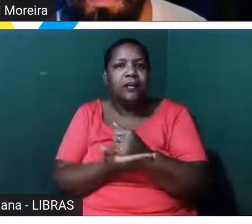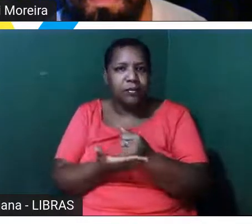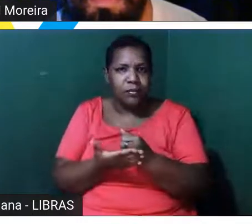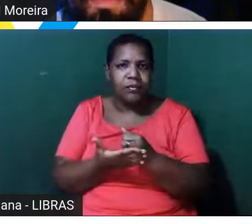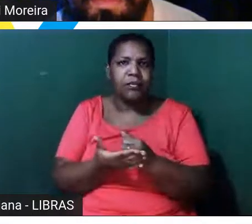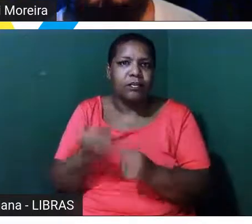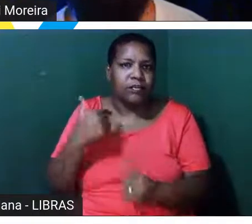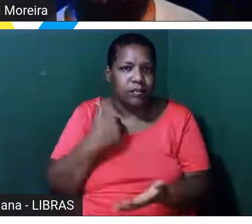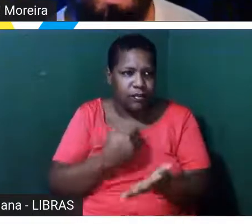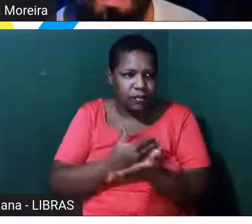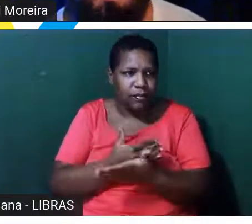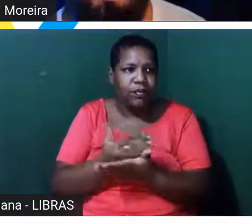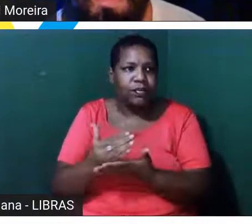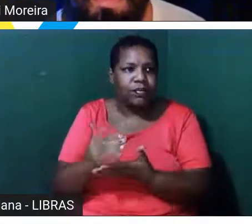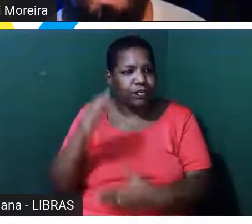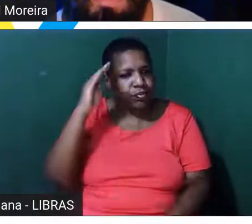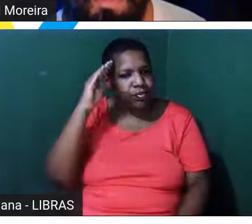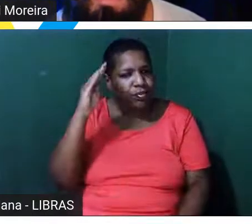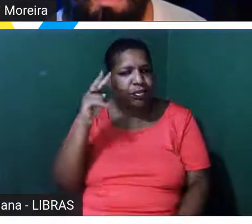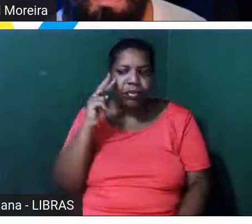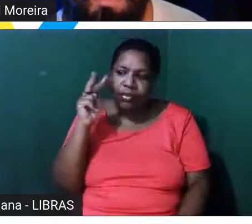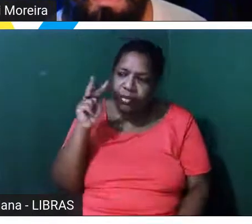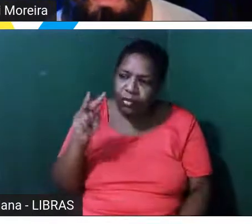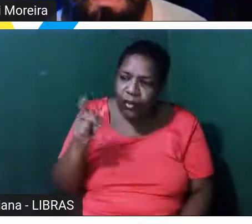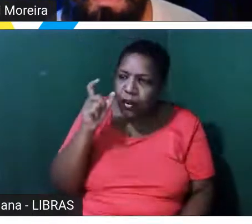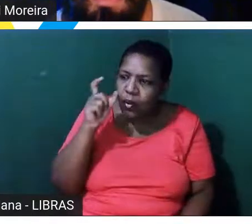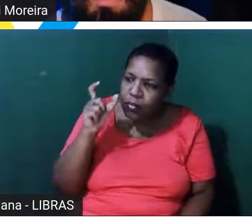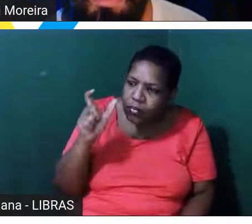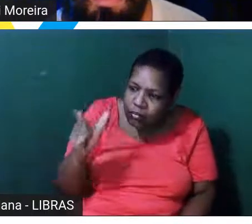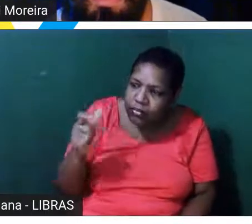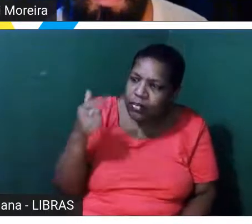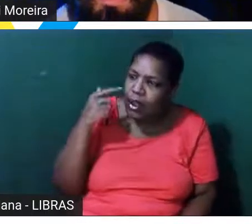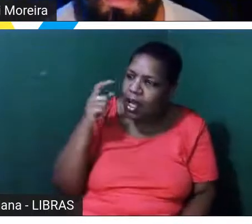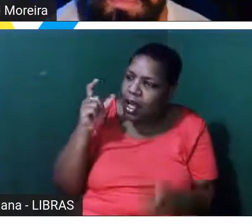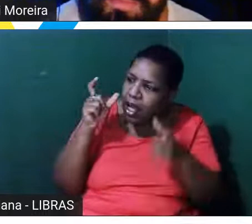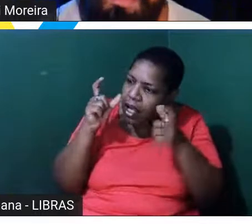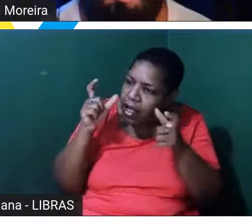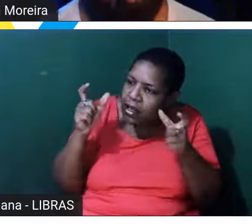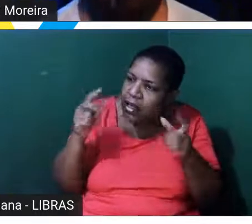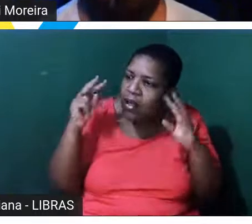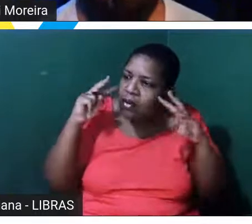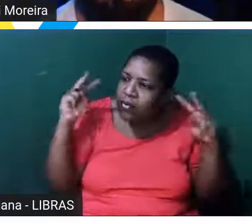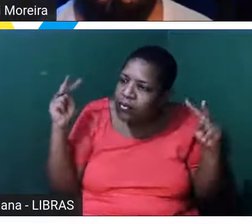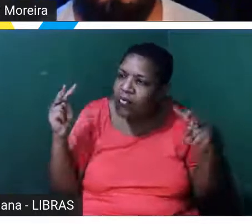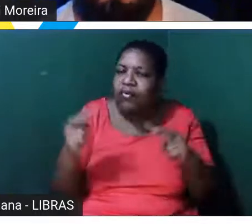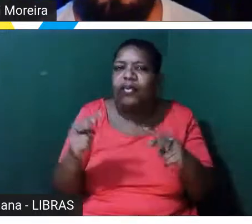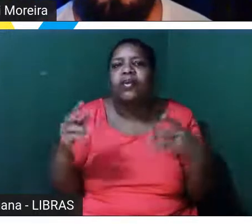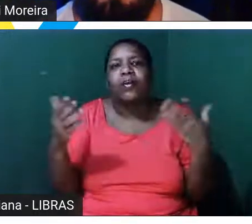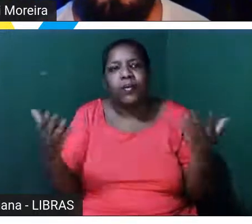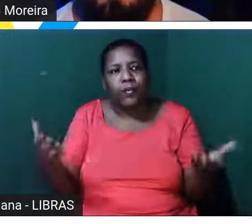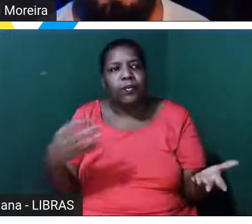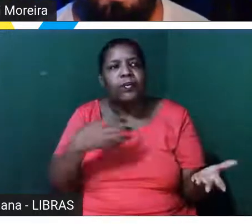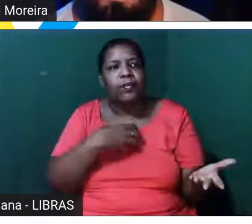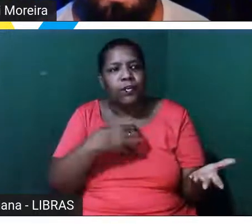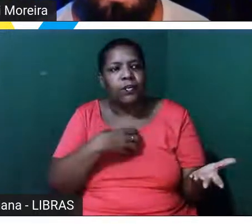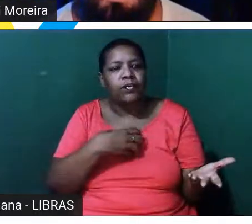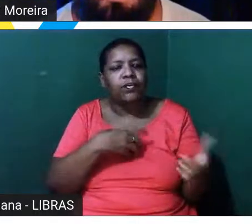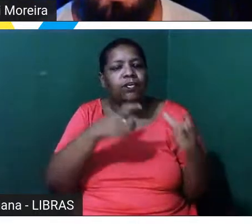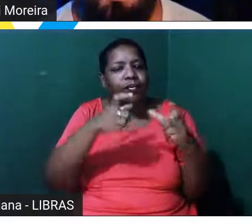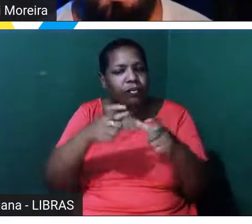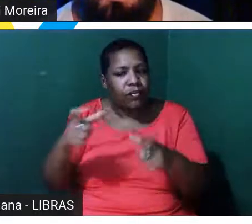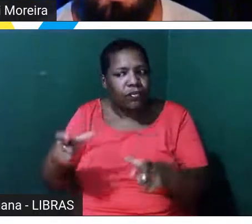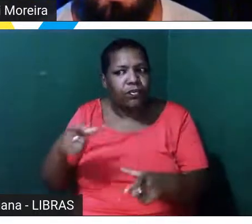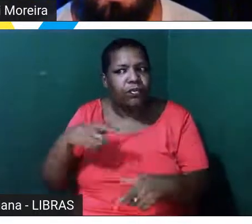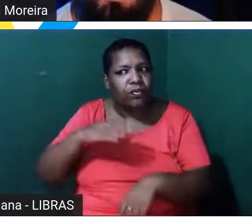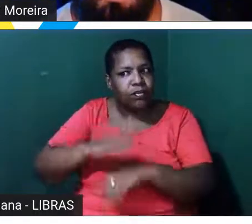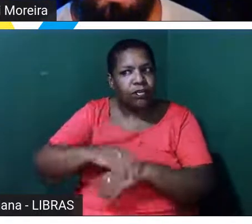princípio de tudo né olhar observar prestar atenção beijo aonde e tem de